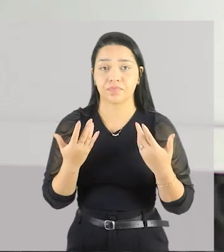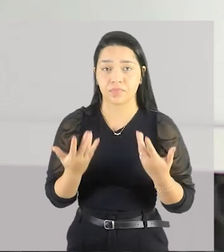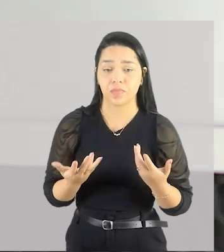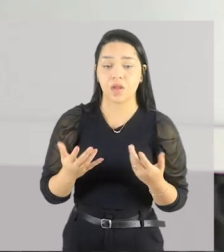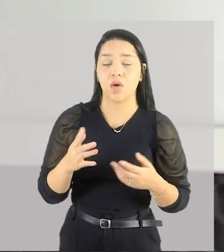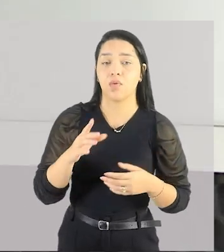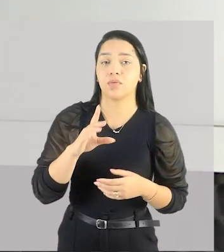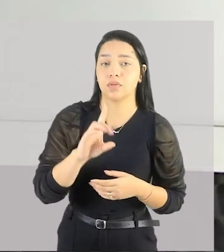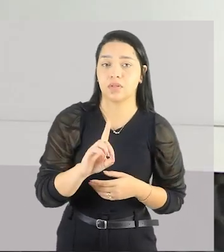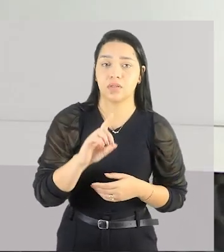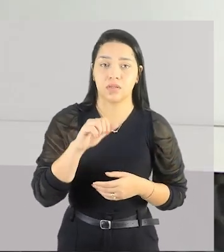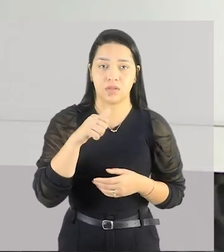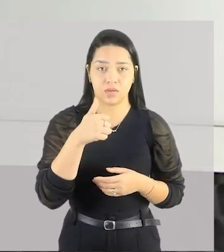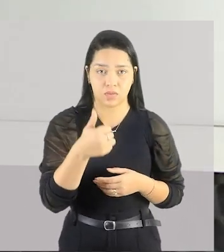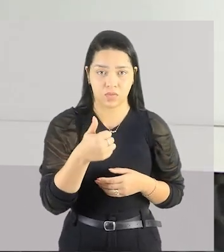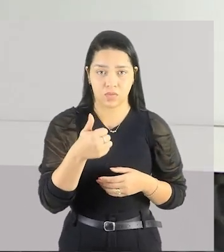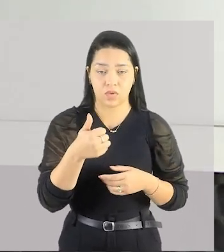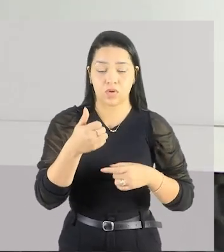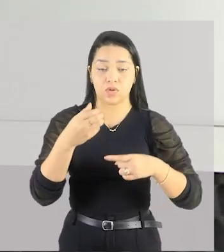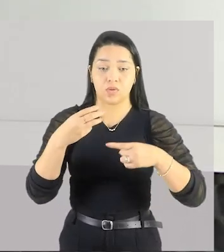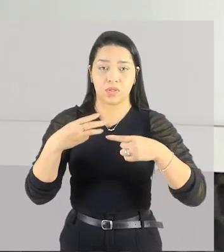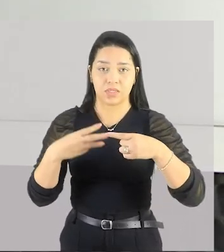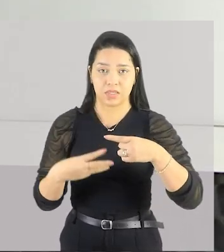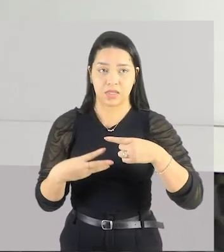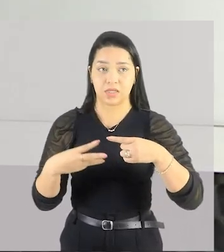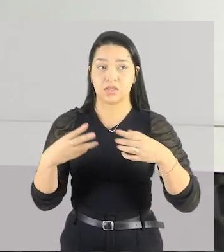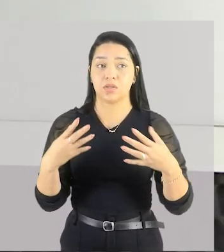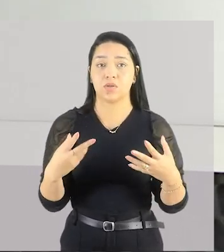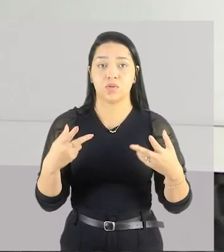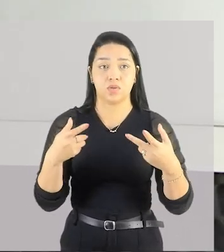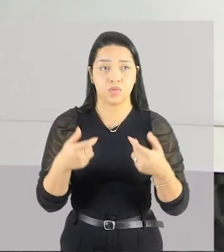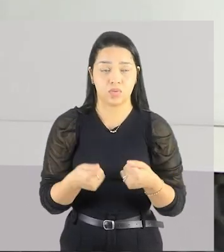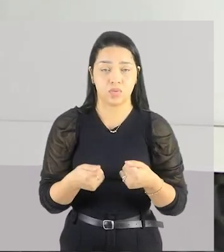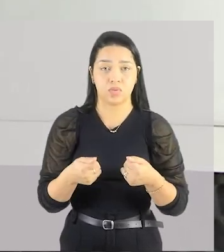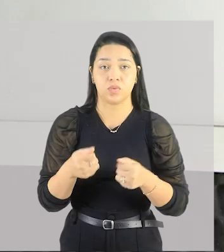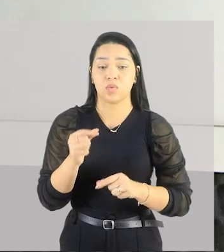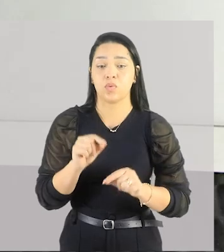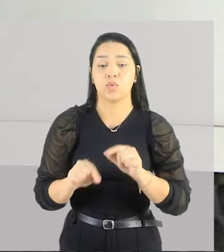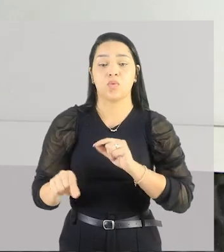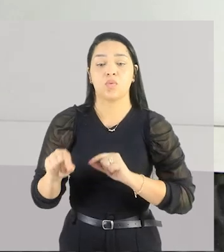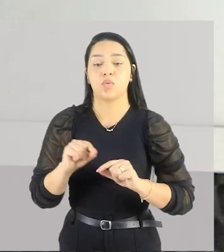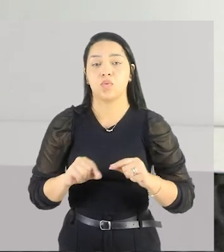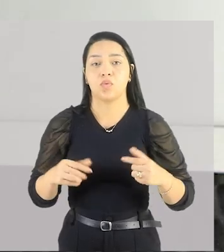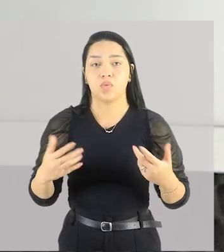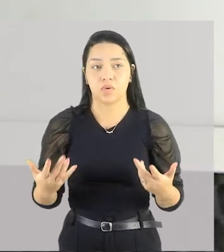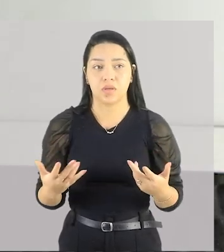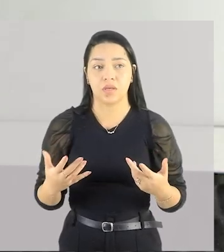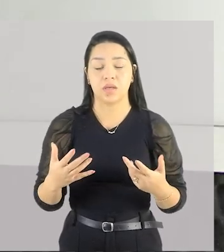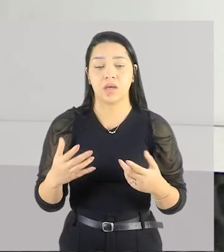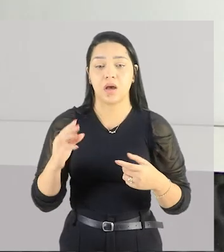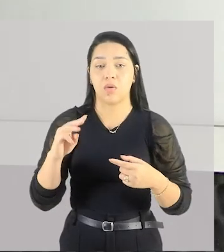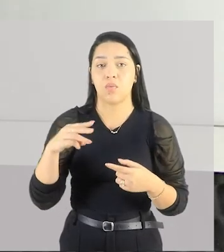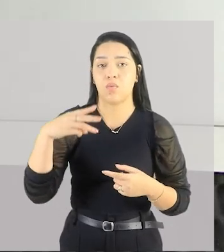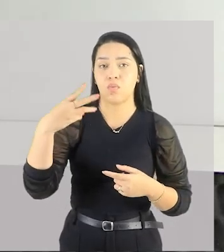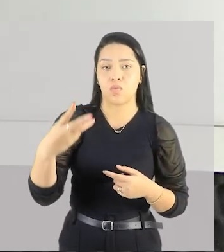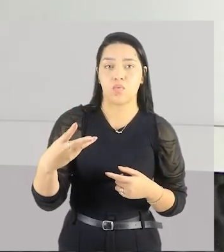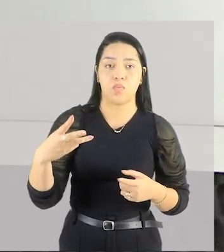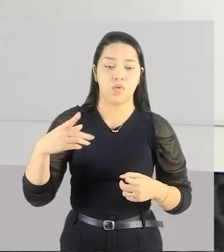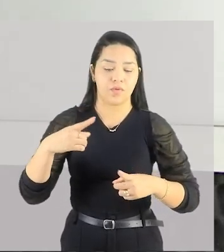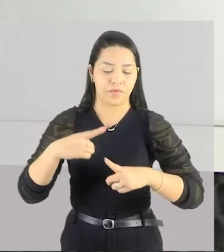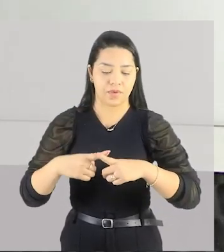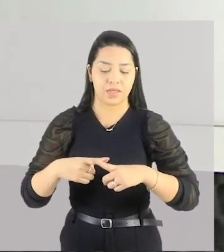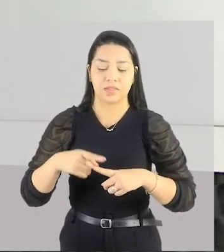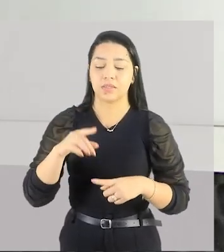É 3D1. Então, vai ficar 3D1, tudo isso elevado